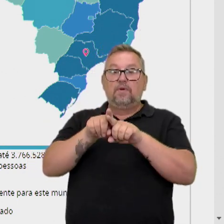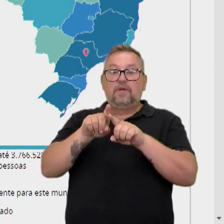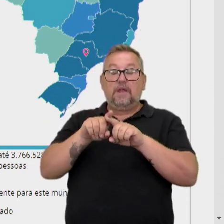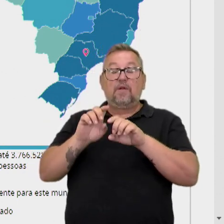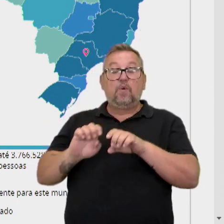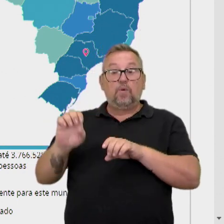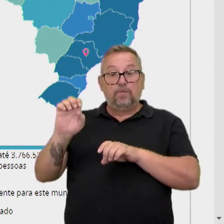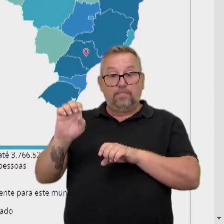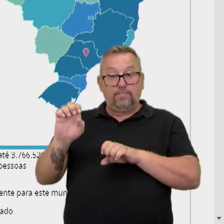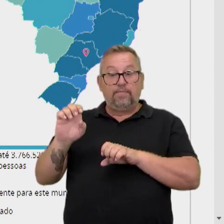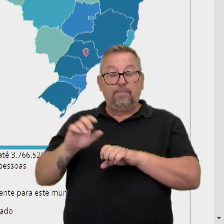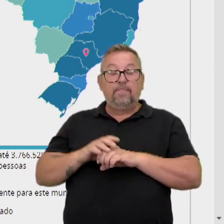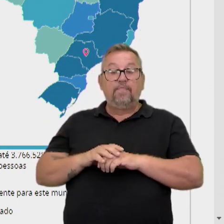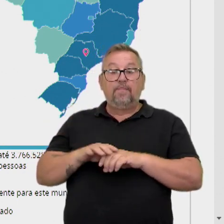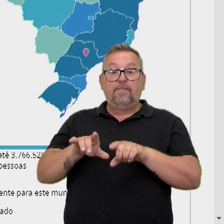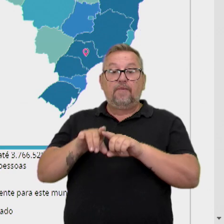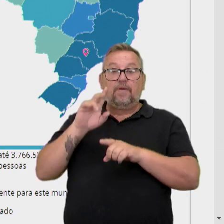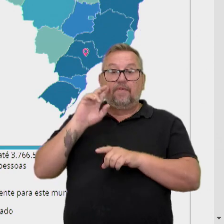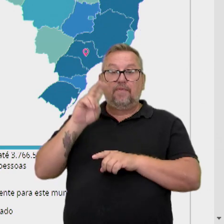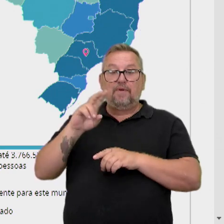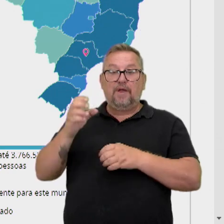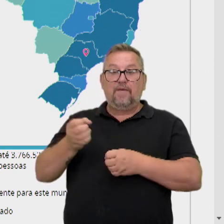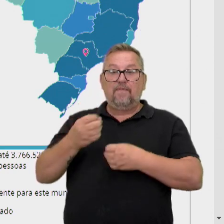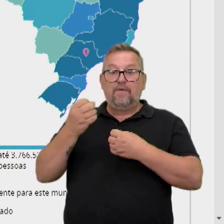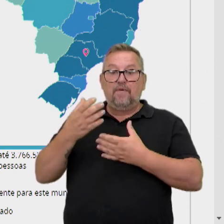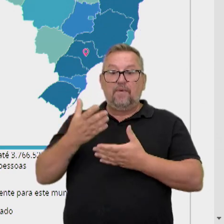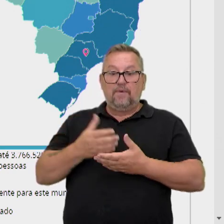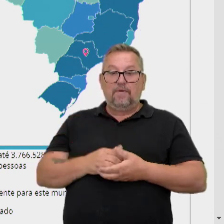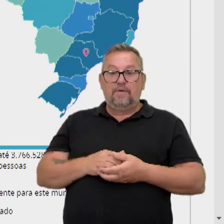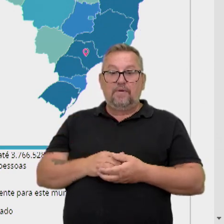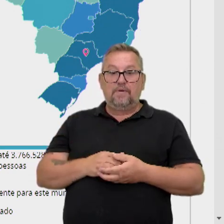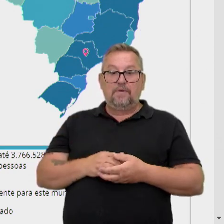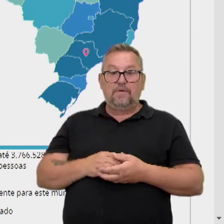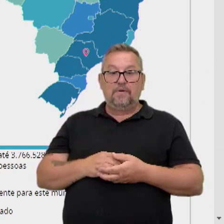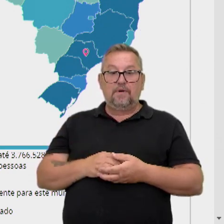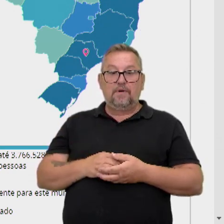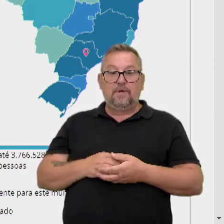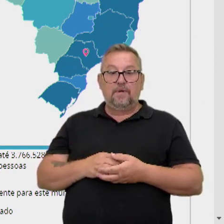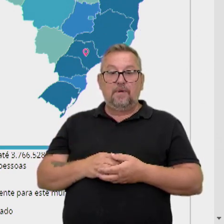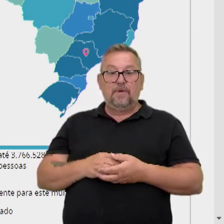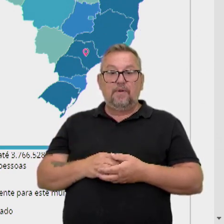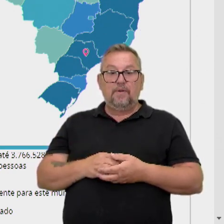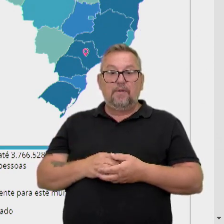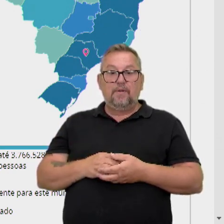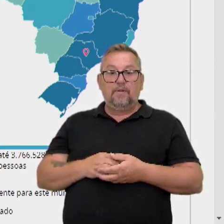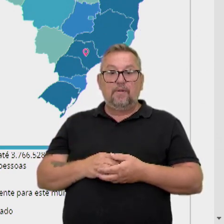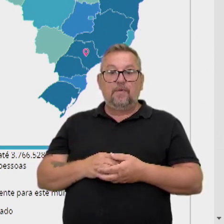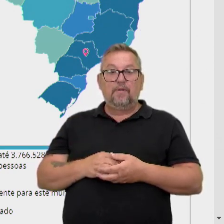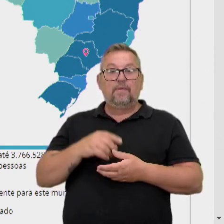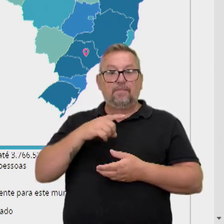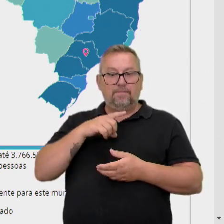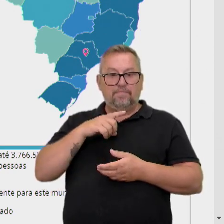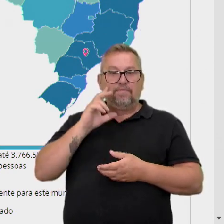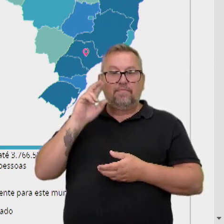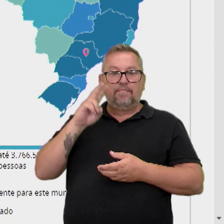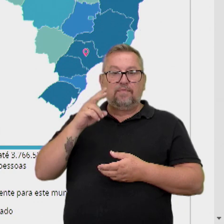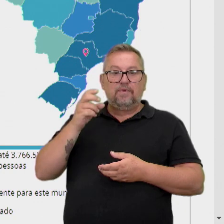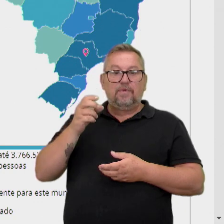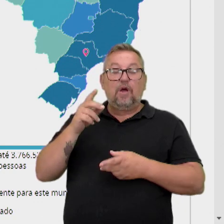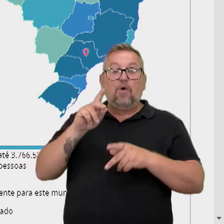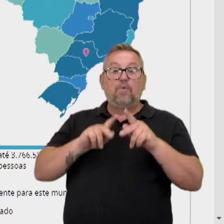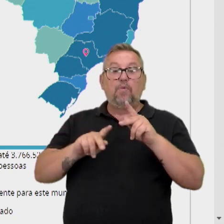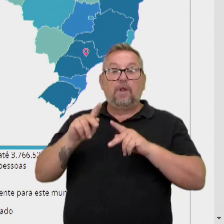lado esquerdo, que aí já tem as informações descritivas. E aqui, ó, no lado esquerdo, ó, nós temos a